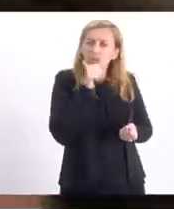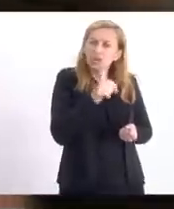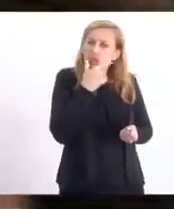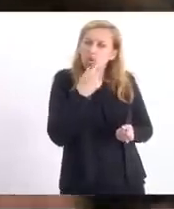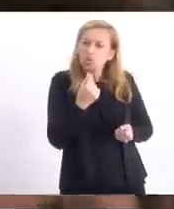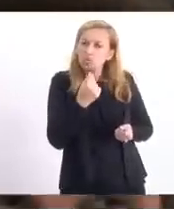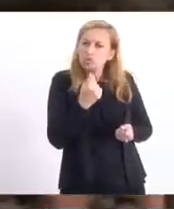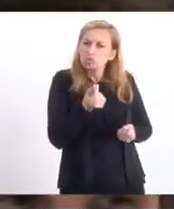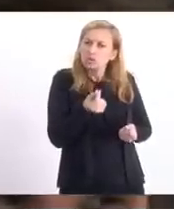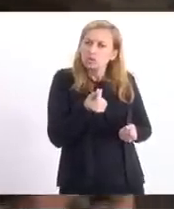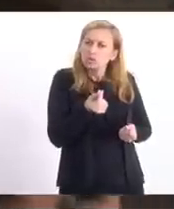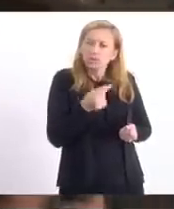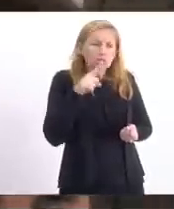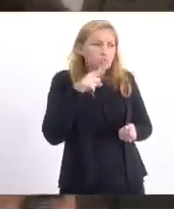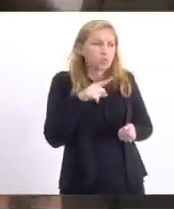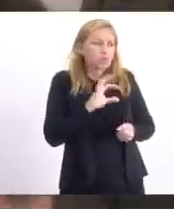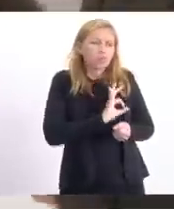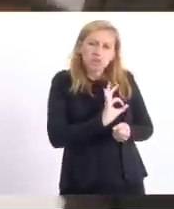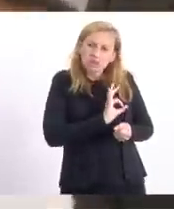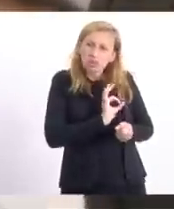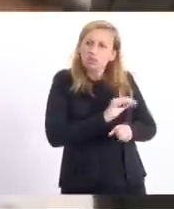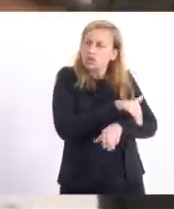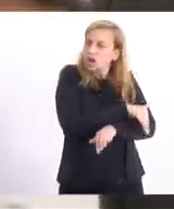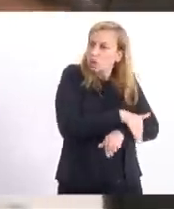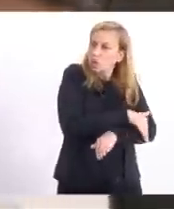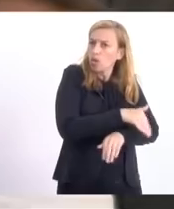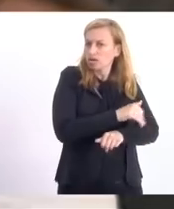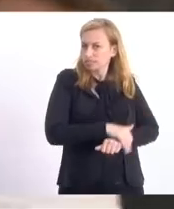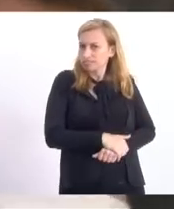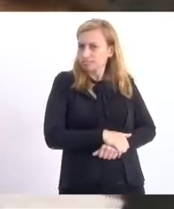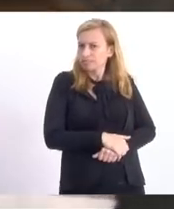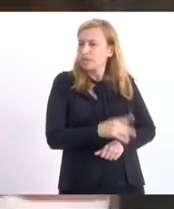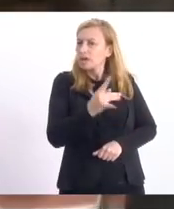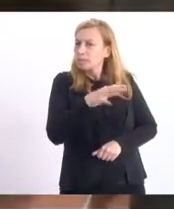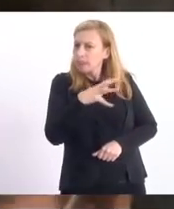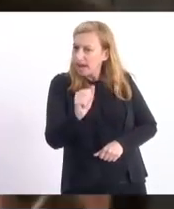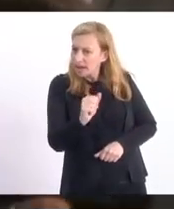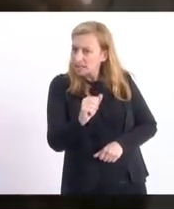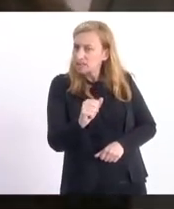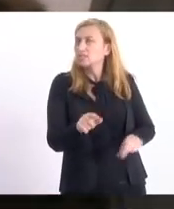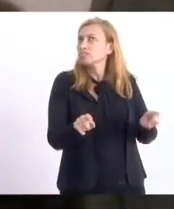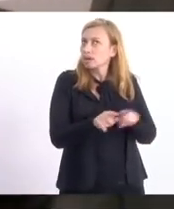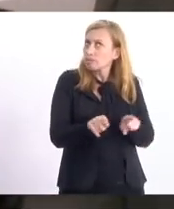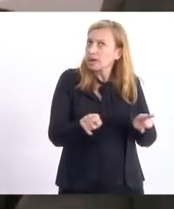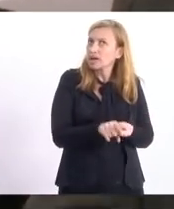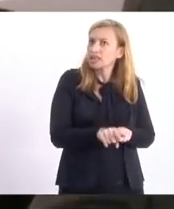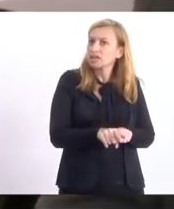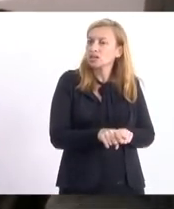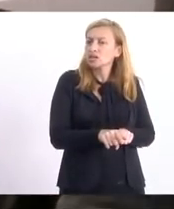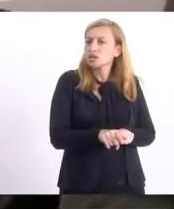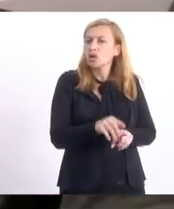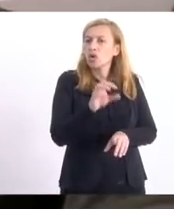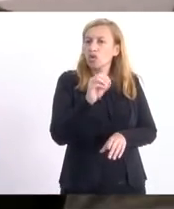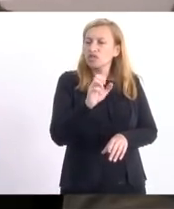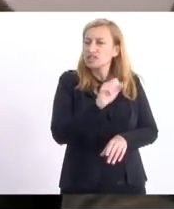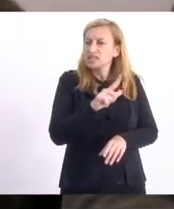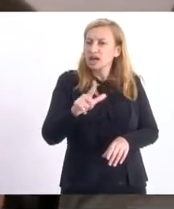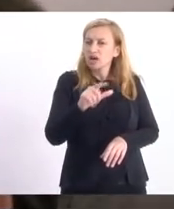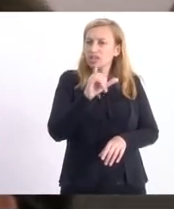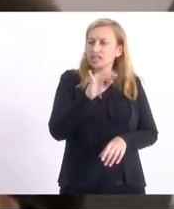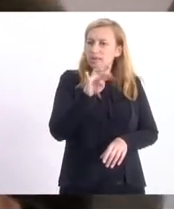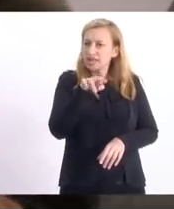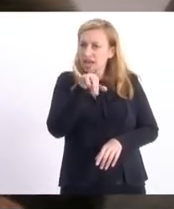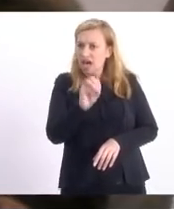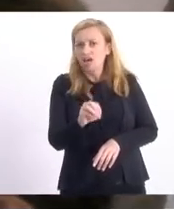estão fazendo o policiamento na rua. Praças e também oficiais intermediários, digamos